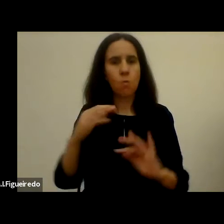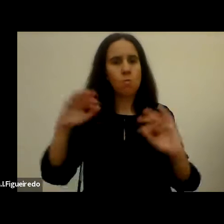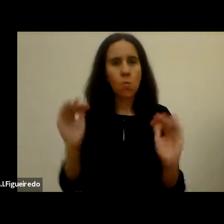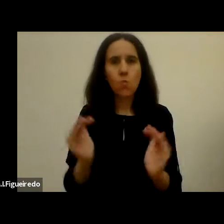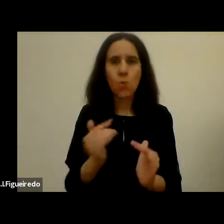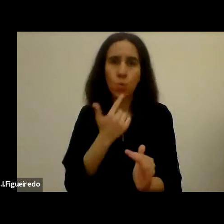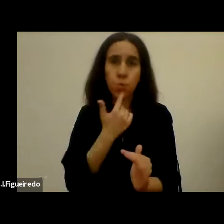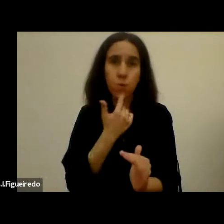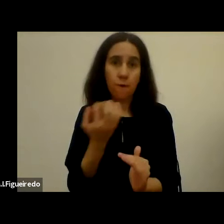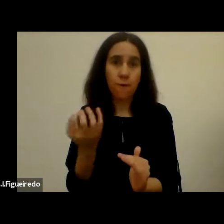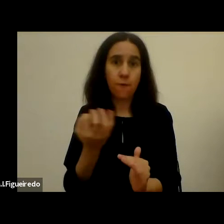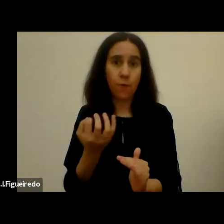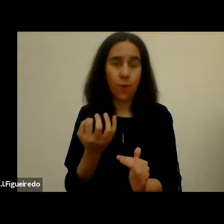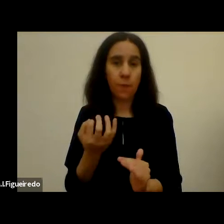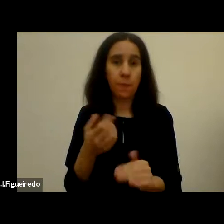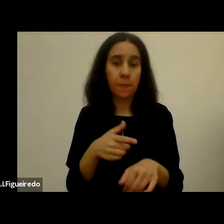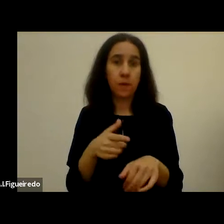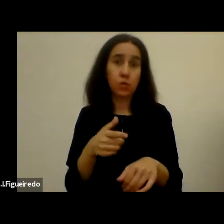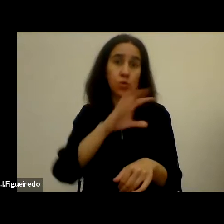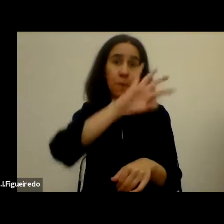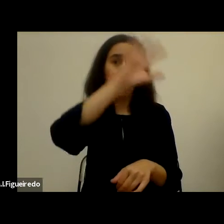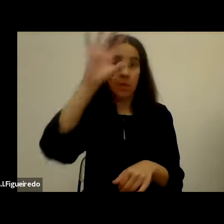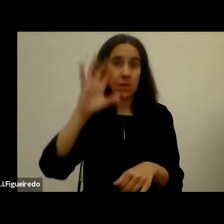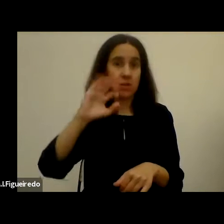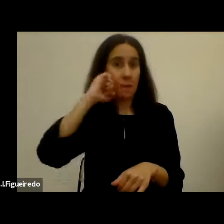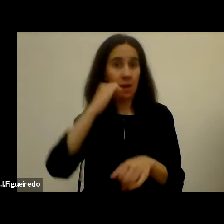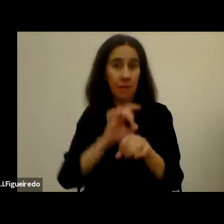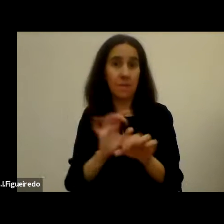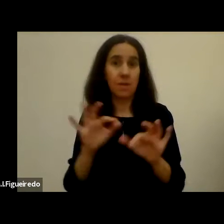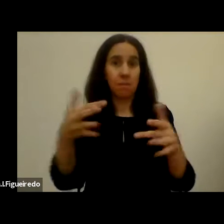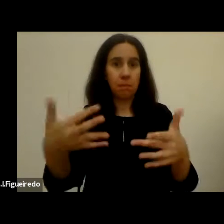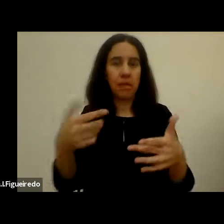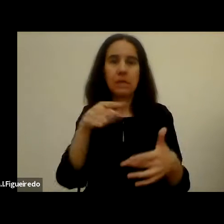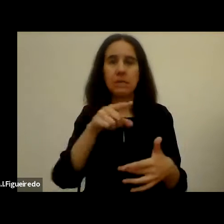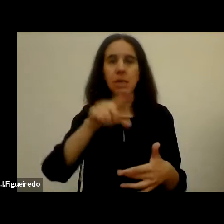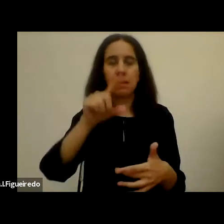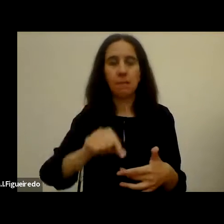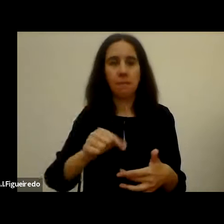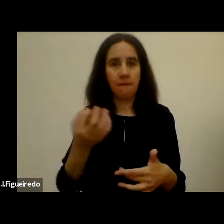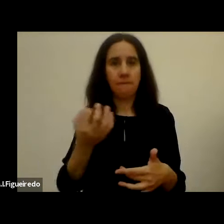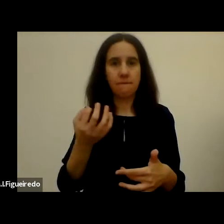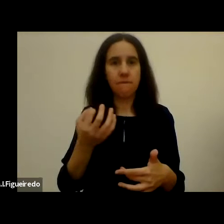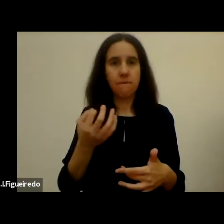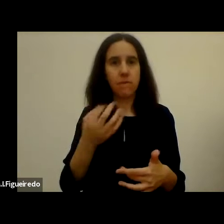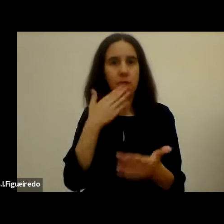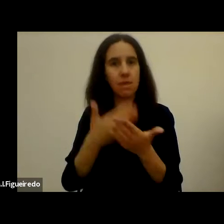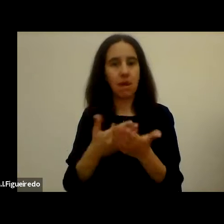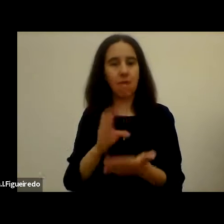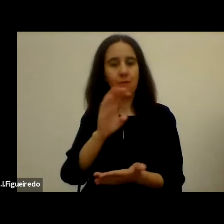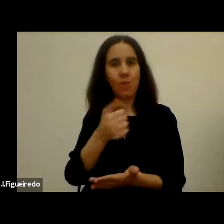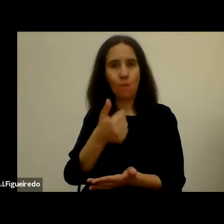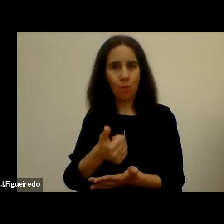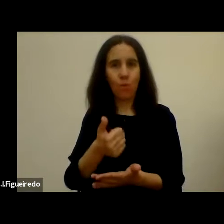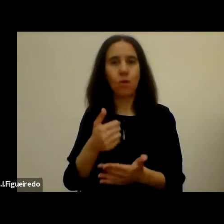bastante nos países fustigados pela pandemia e esta também é uma boa forma de